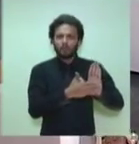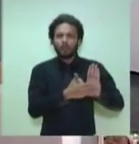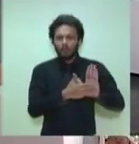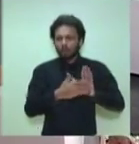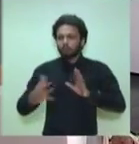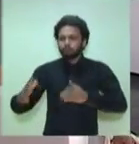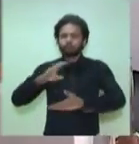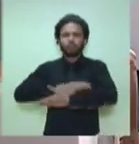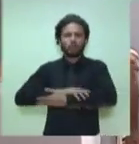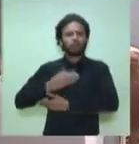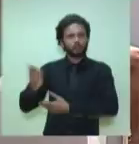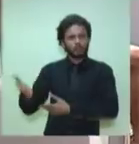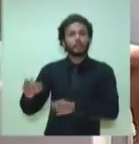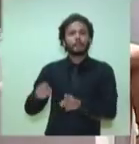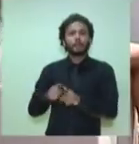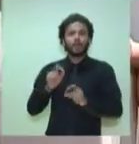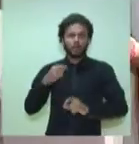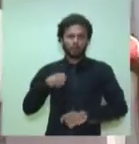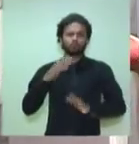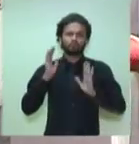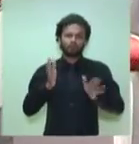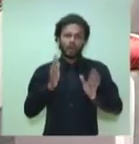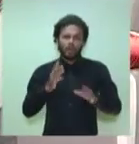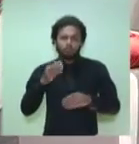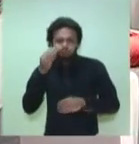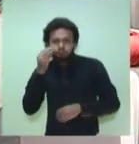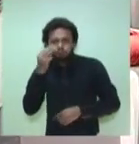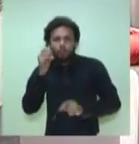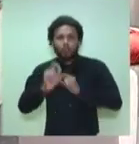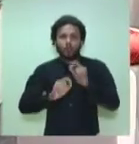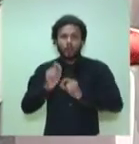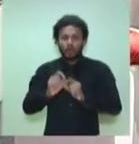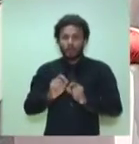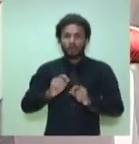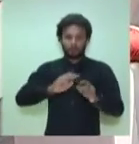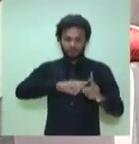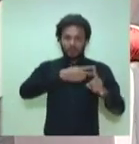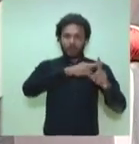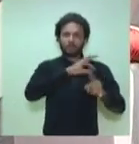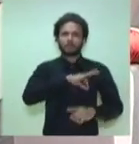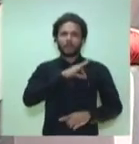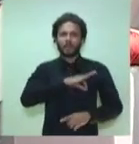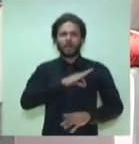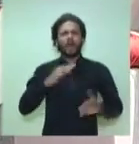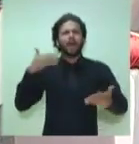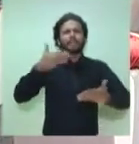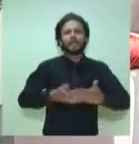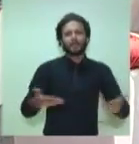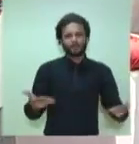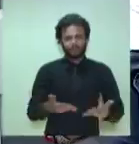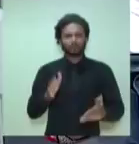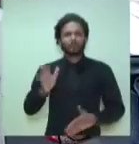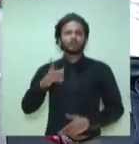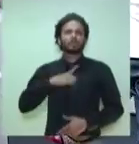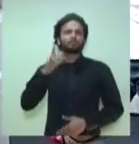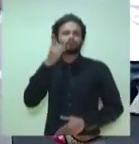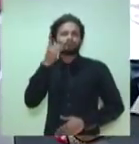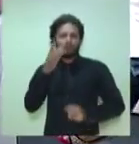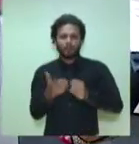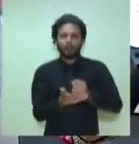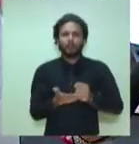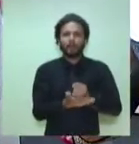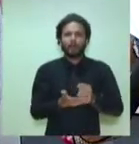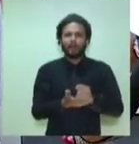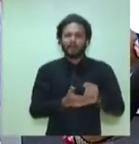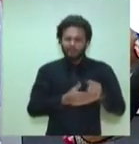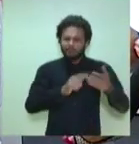fui o relator do plano de cargos e salários dos trabalhadores em educação, o plano que até hoje está valendo. Incluía a data base e incluía uma